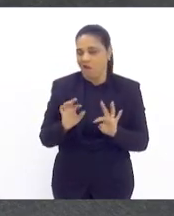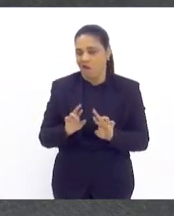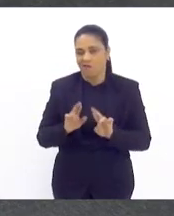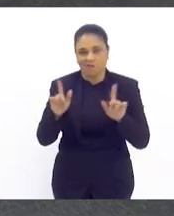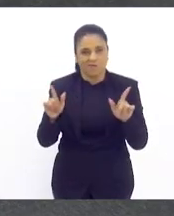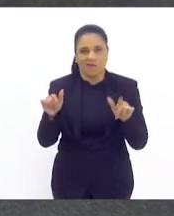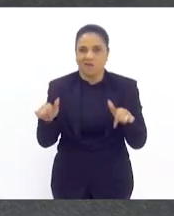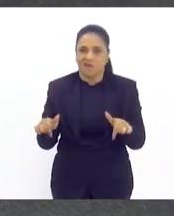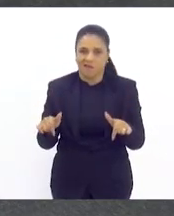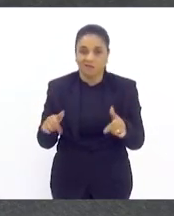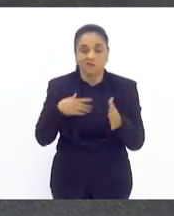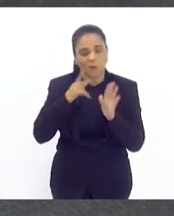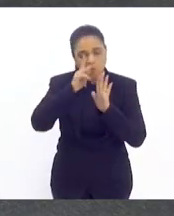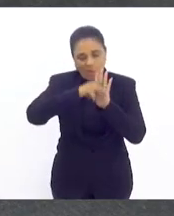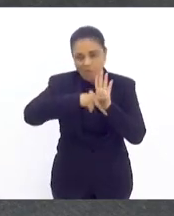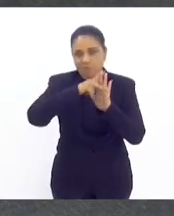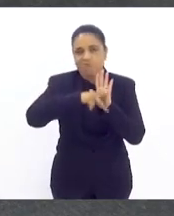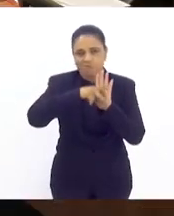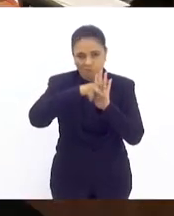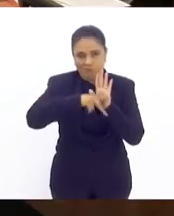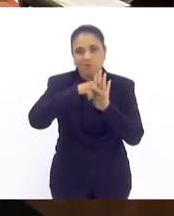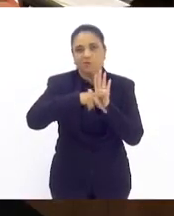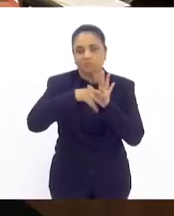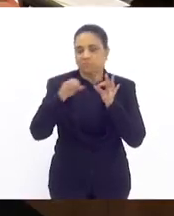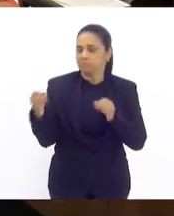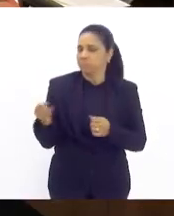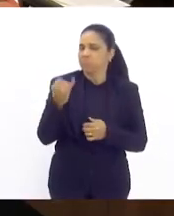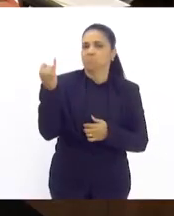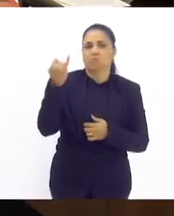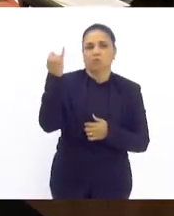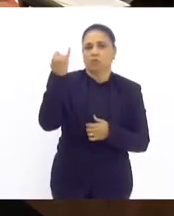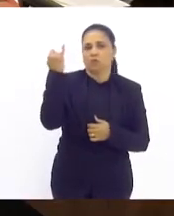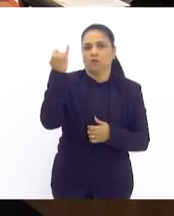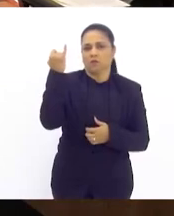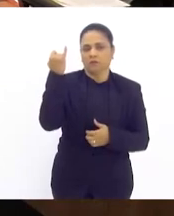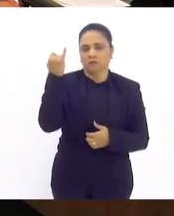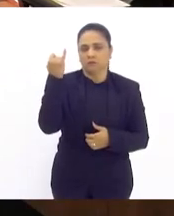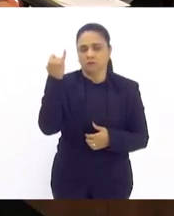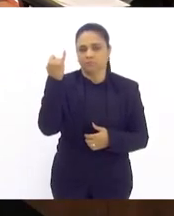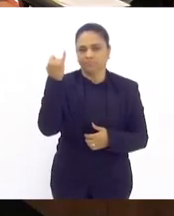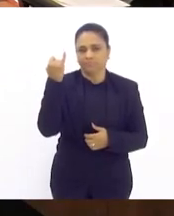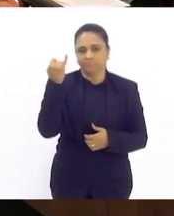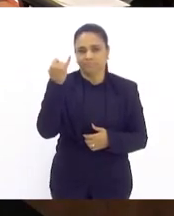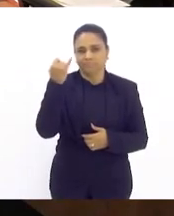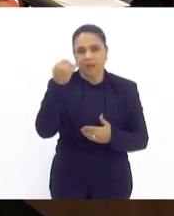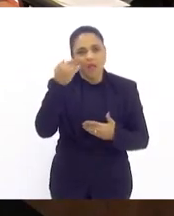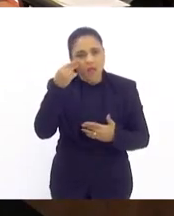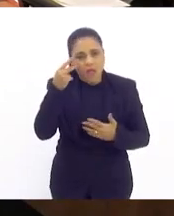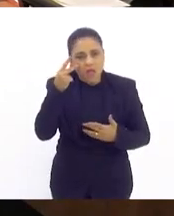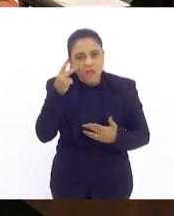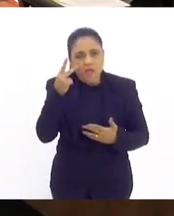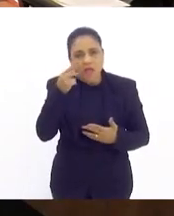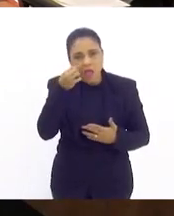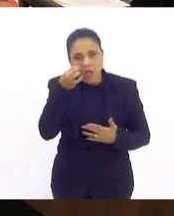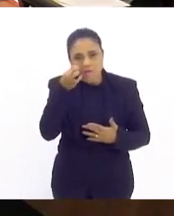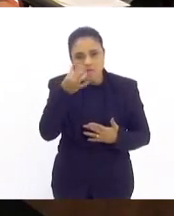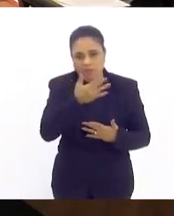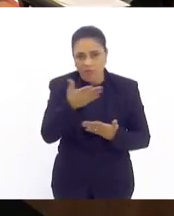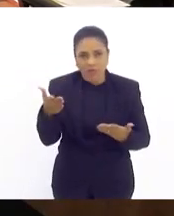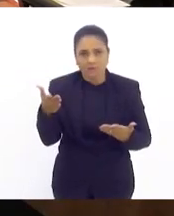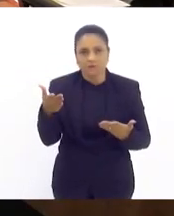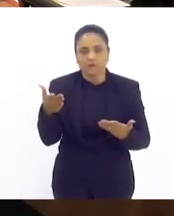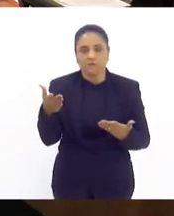de vossa excelência é um projeto meritório e muito importante porque é evidente que essas jovens